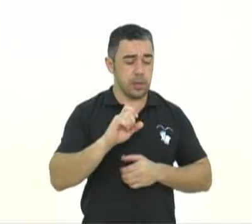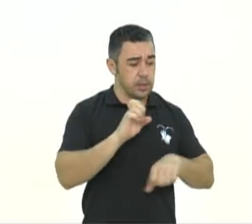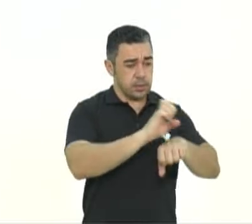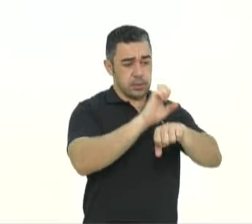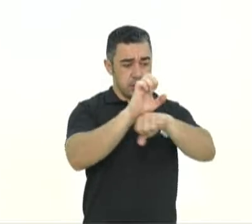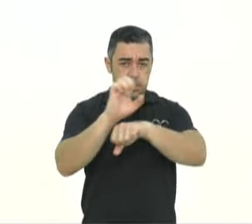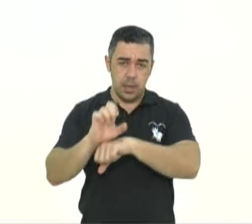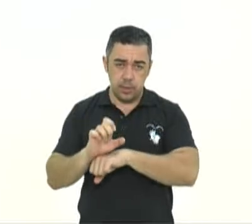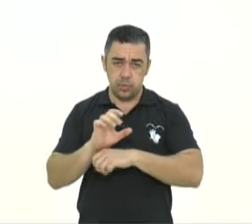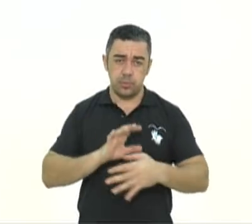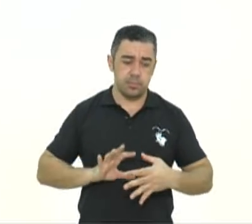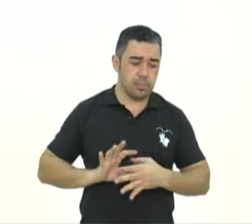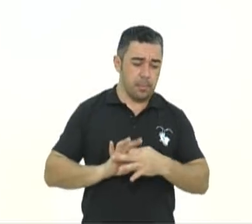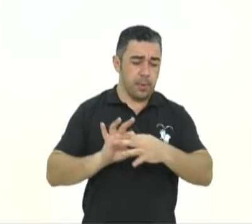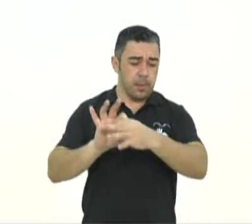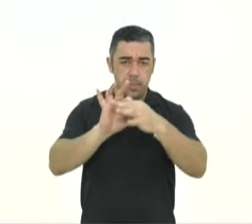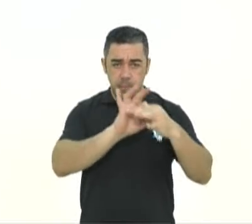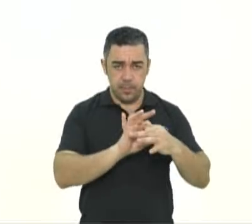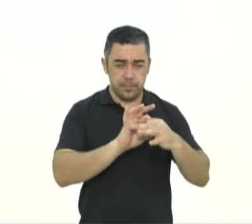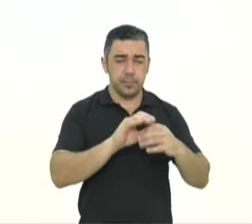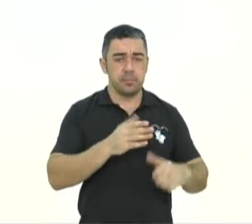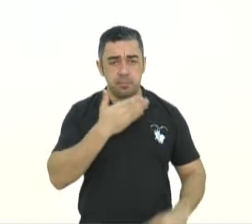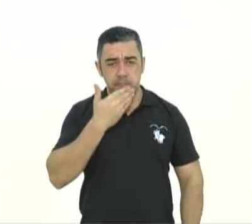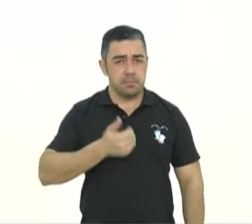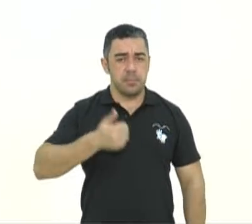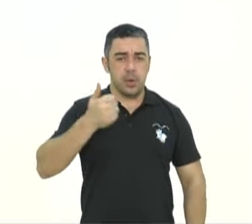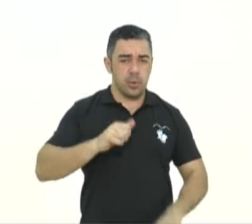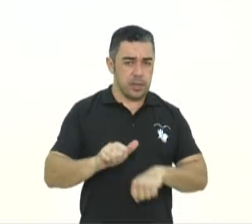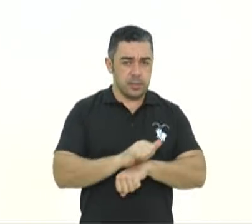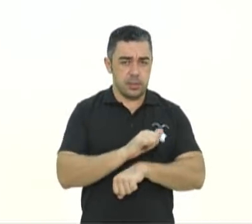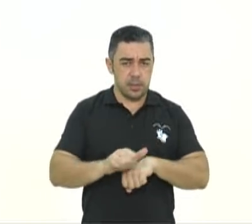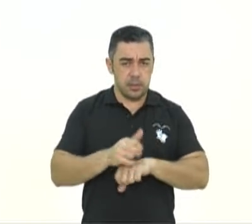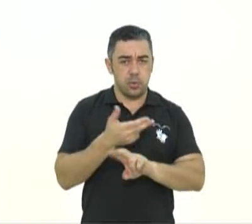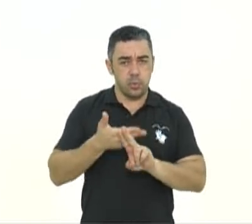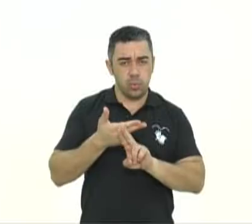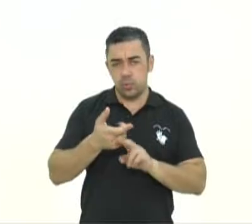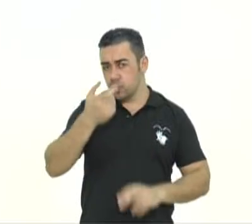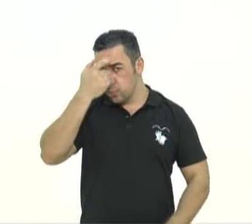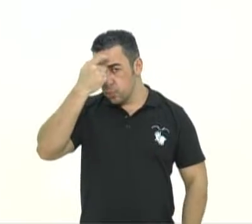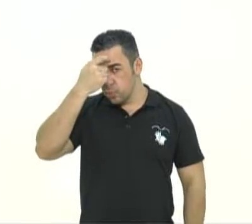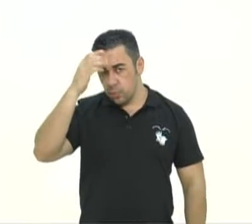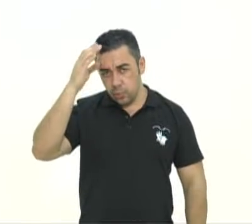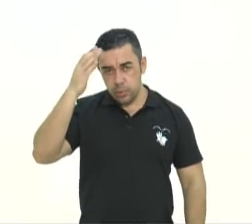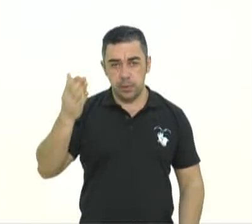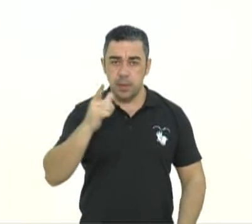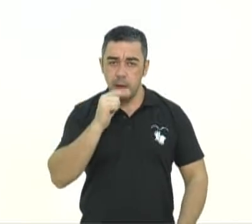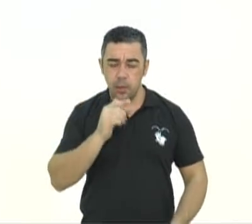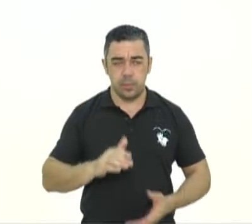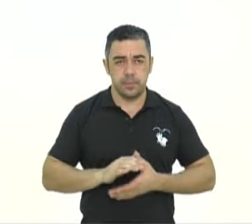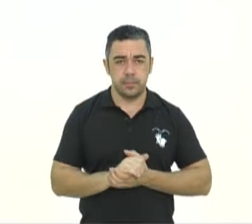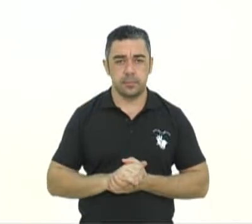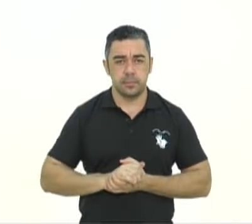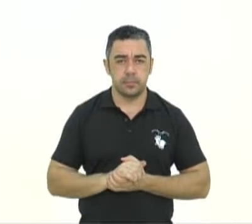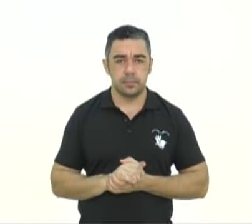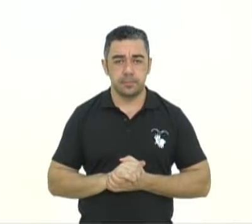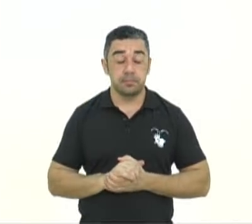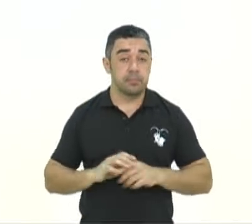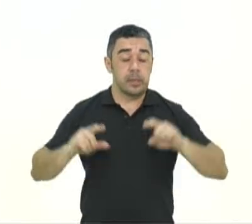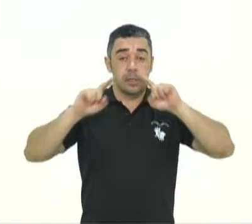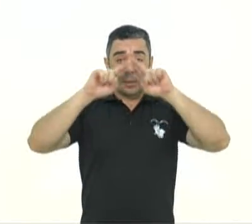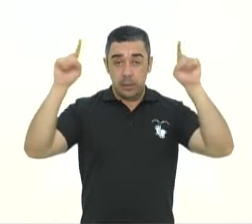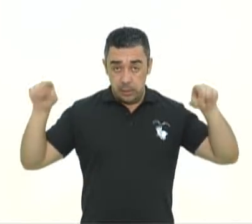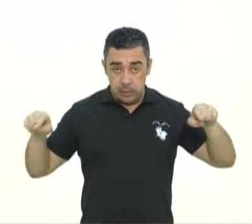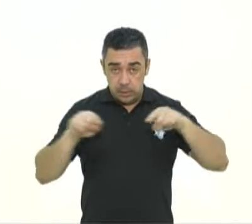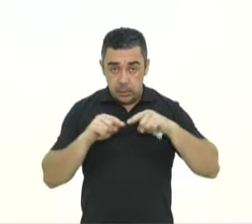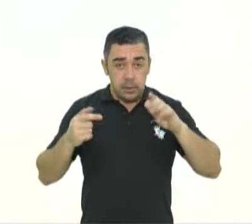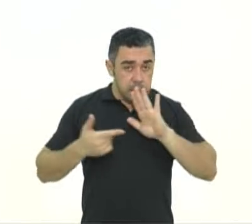estados estejam integrados, otimizar as estratégias de uso racional. Bom, no trecho acima, é